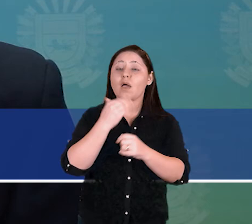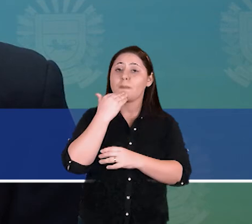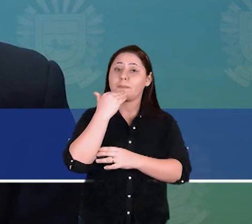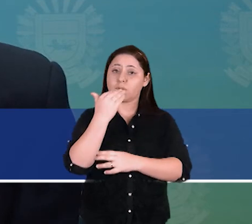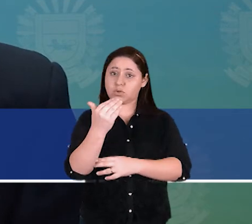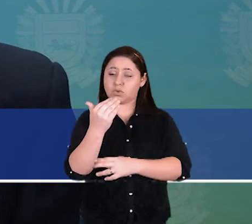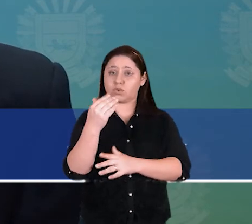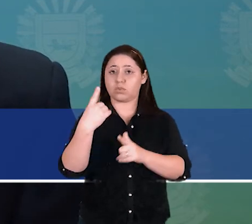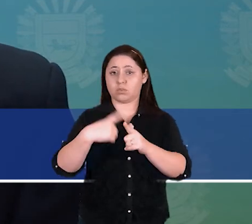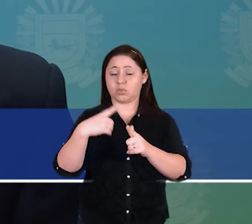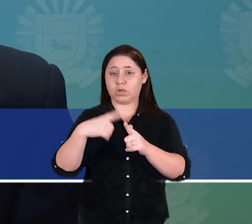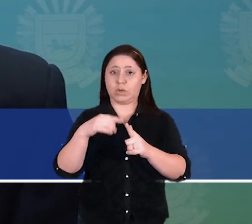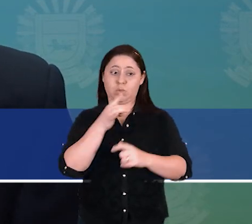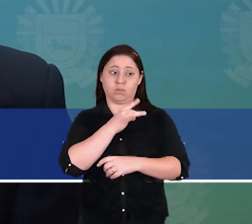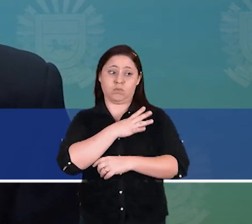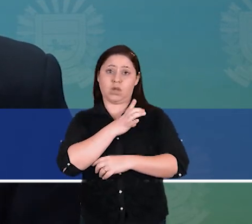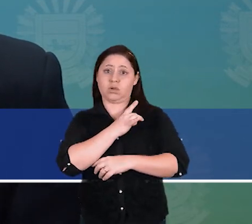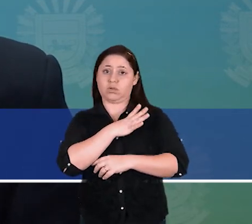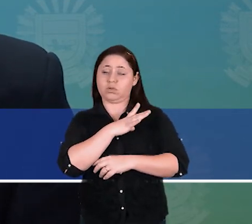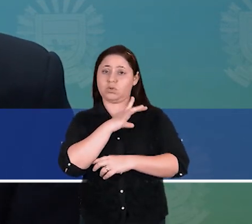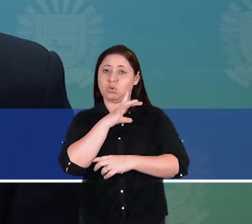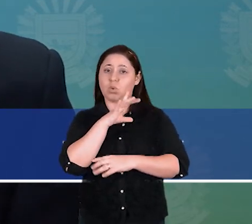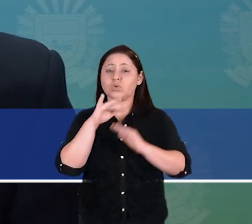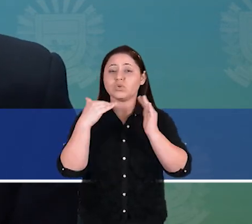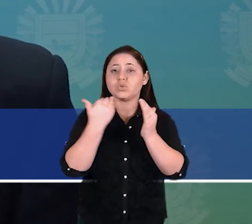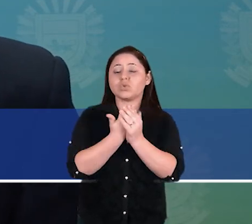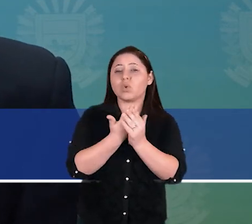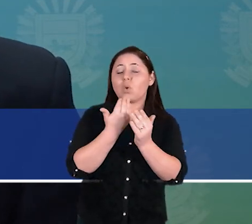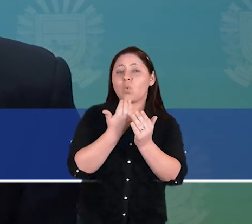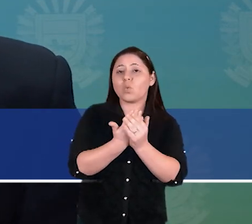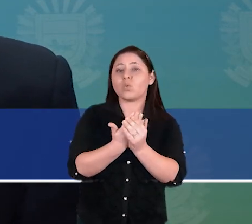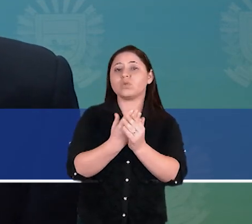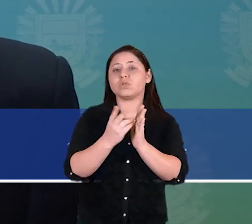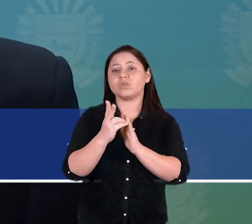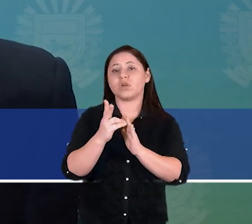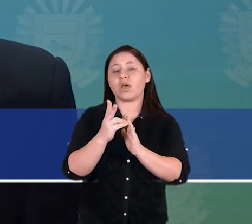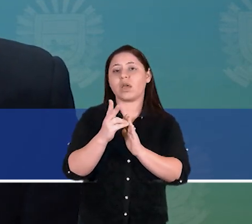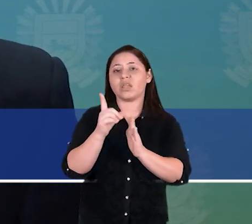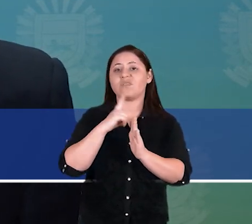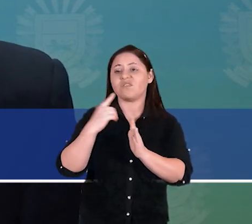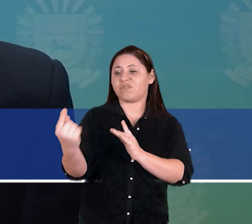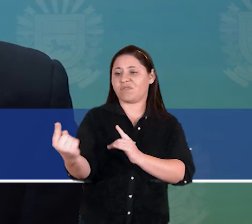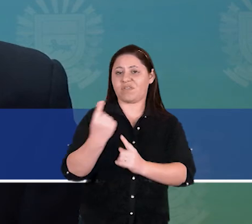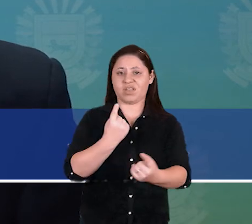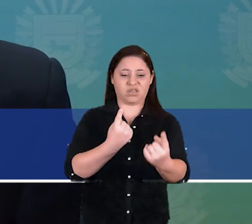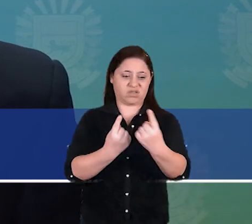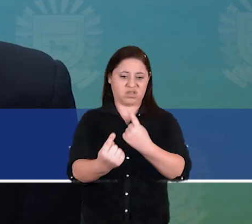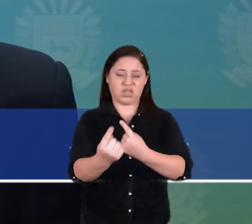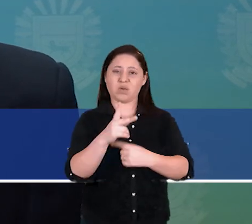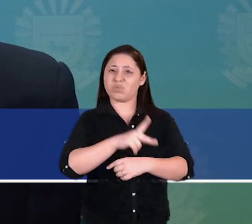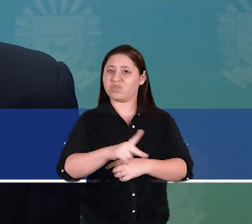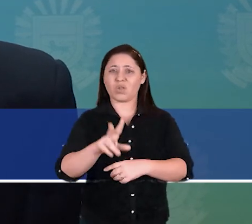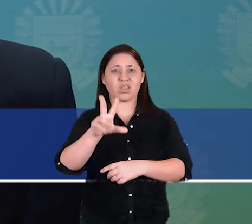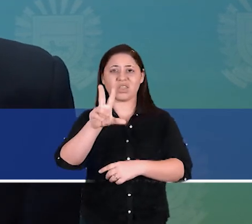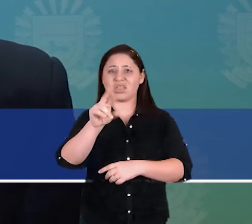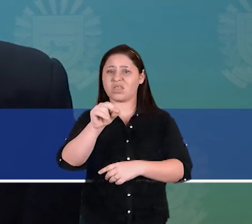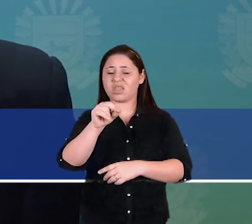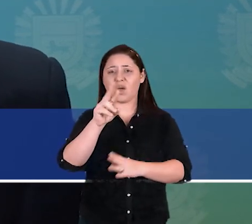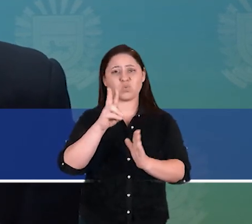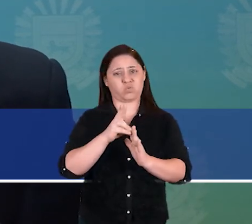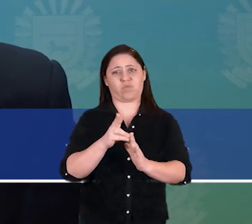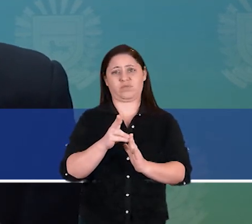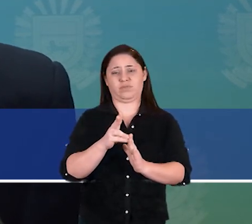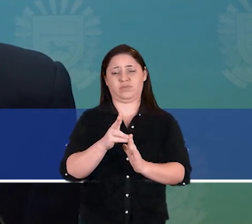e eles fizeram essa reivindicação, porque o temor das escolas indígenas é que recebam professores